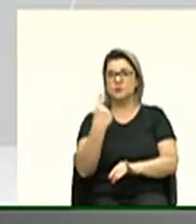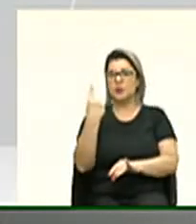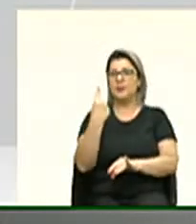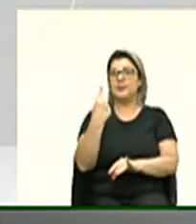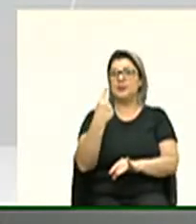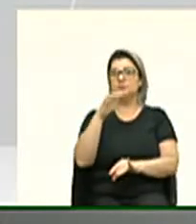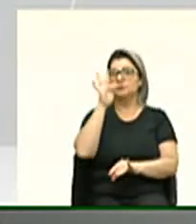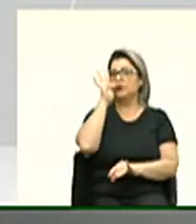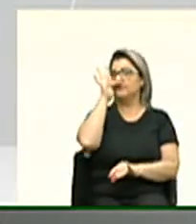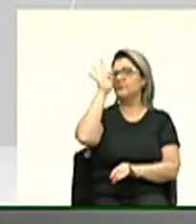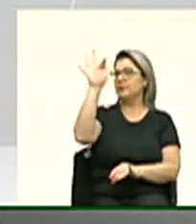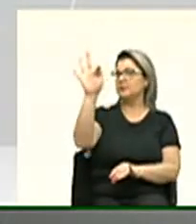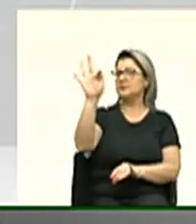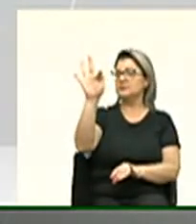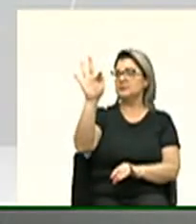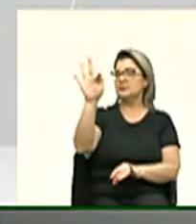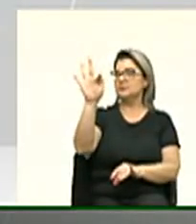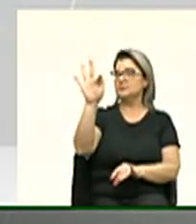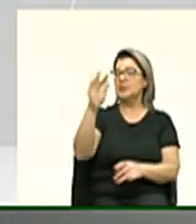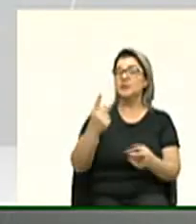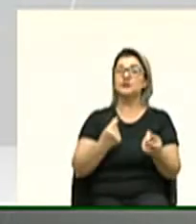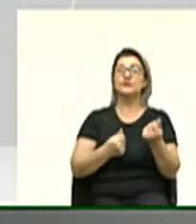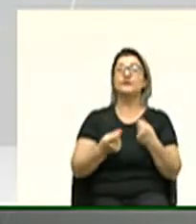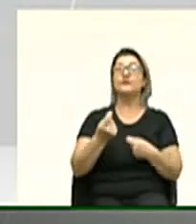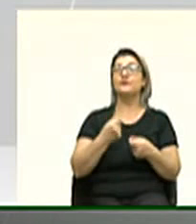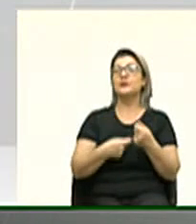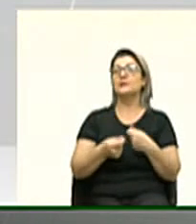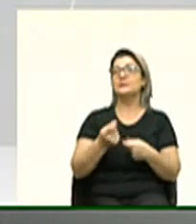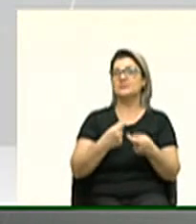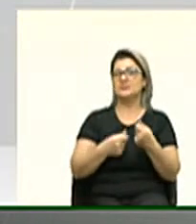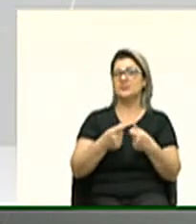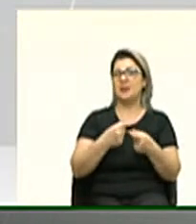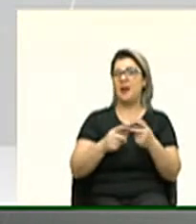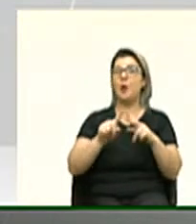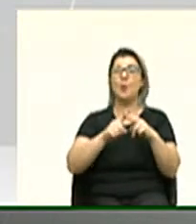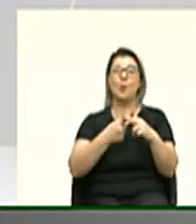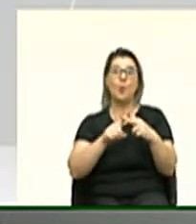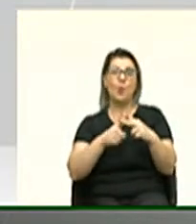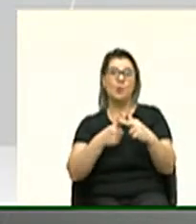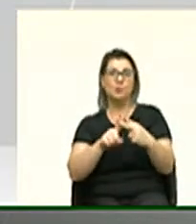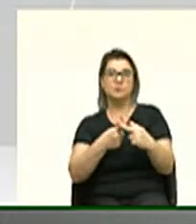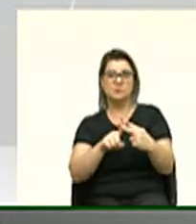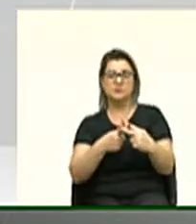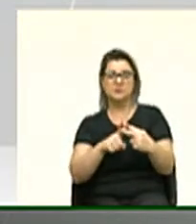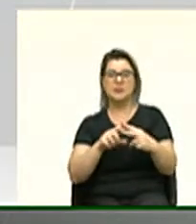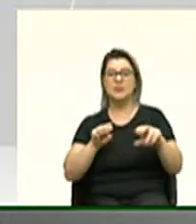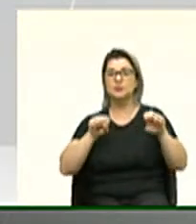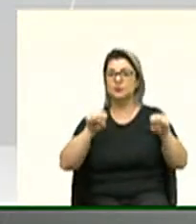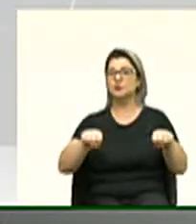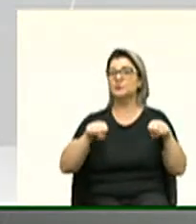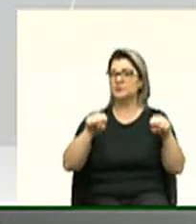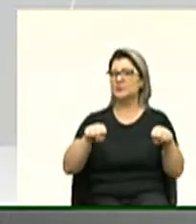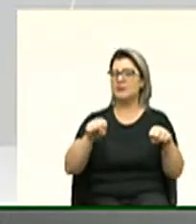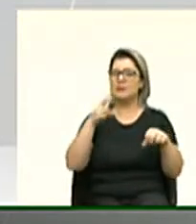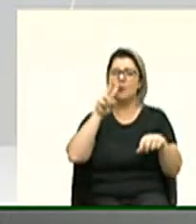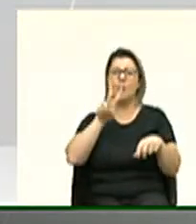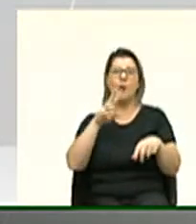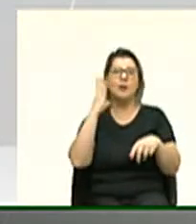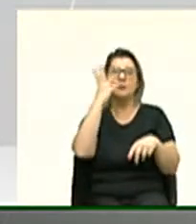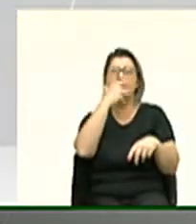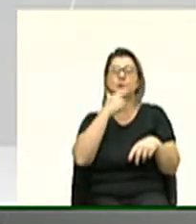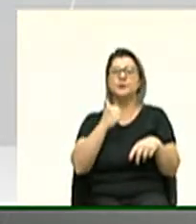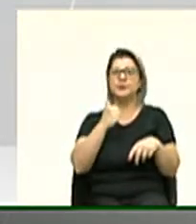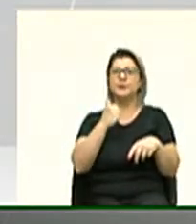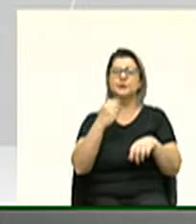França, é a de financiar o conserto de bicicletas. Olha que bonito, claro, um